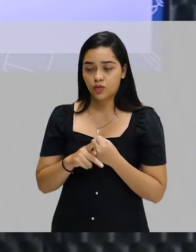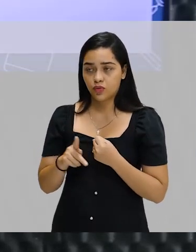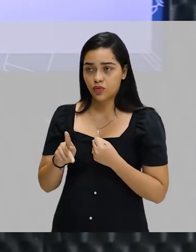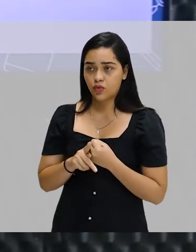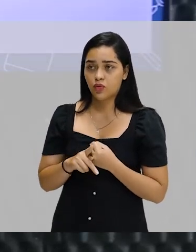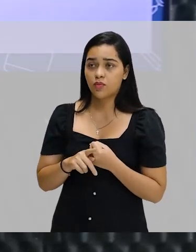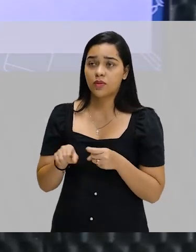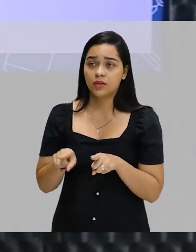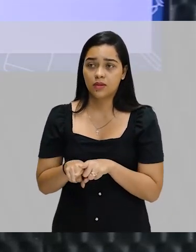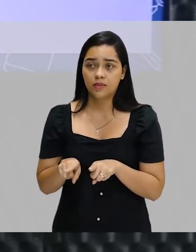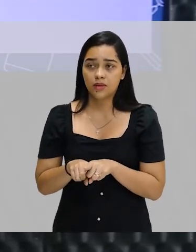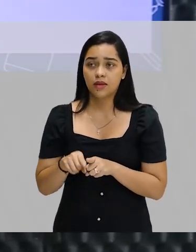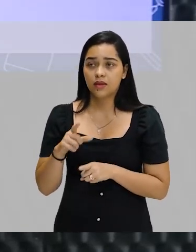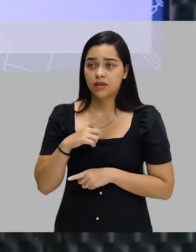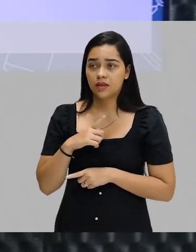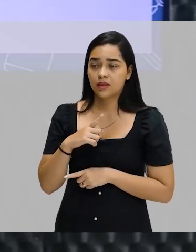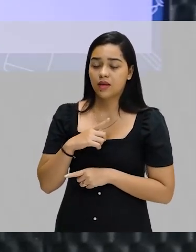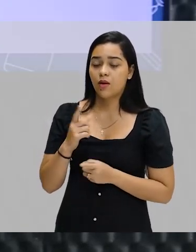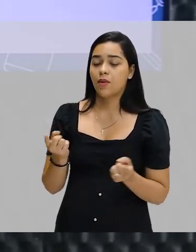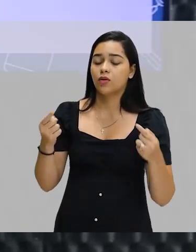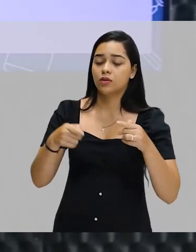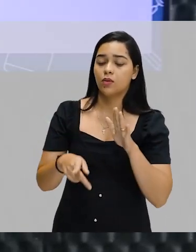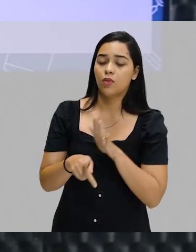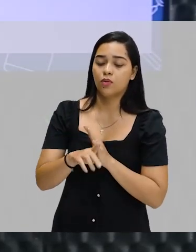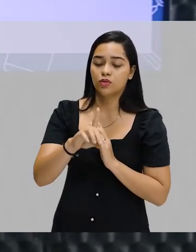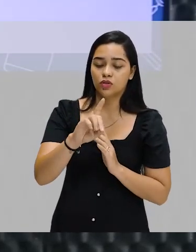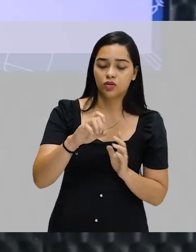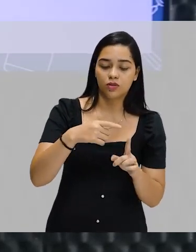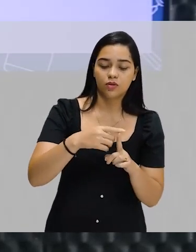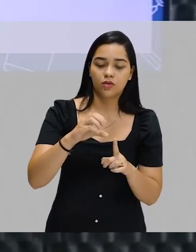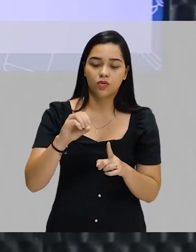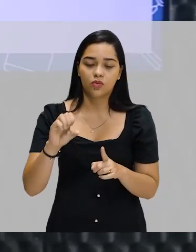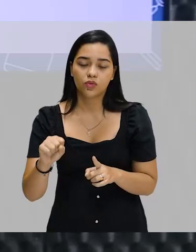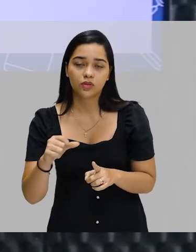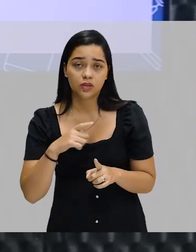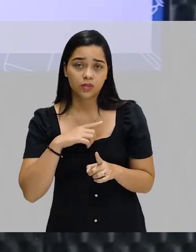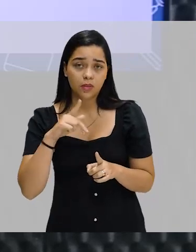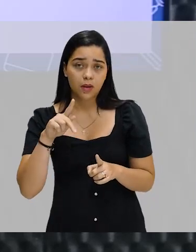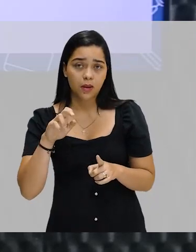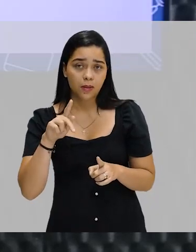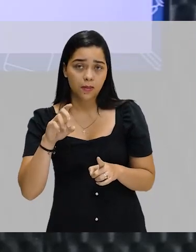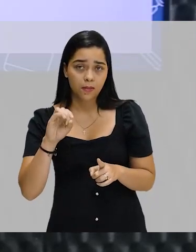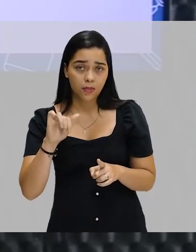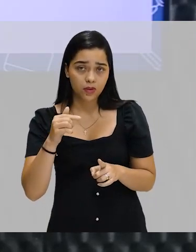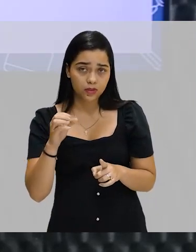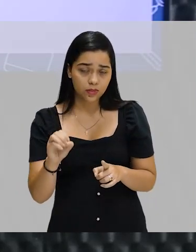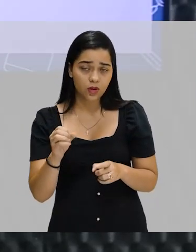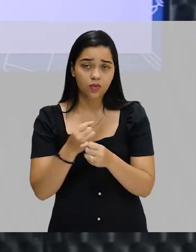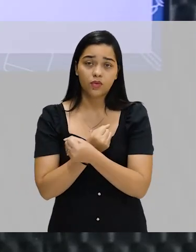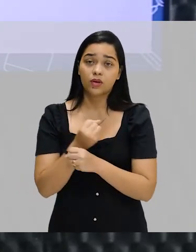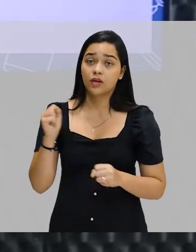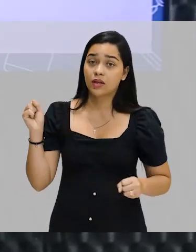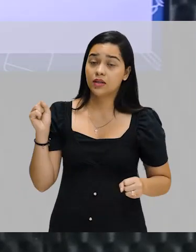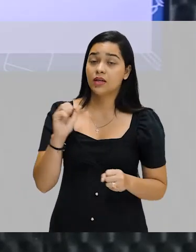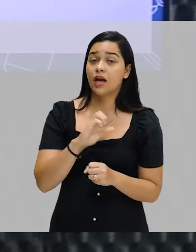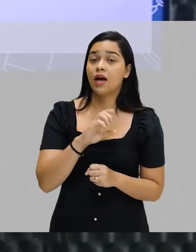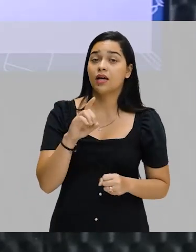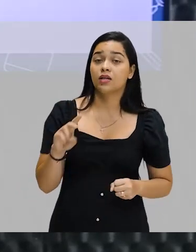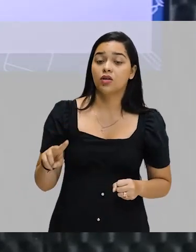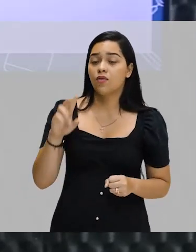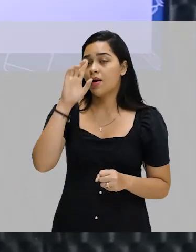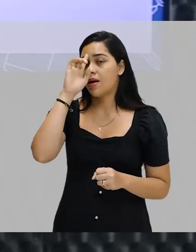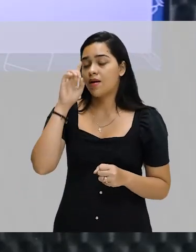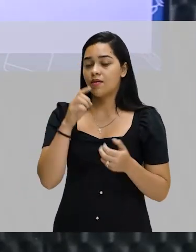é possessivo, e o dos, que é uma contração de di mais us, que é uma preposição. Grande, adjetivo,